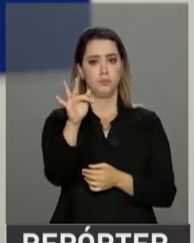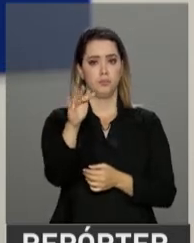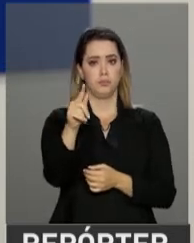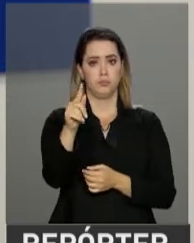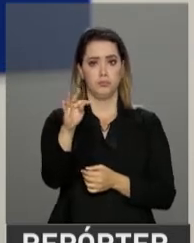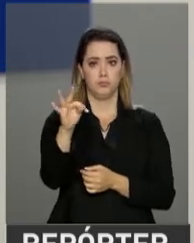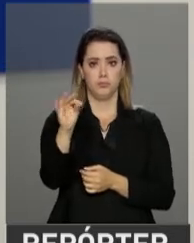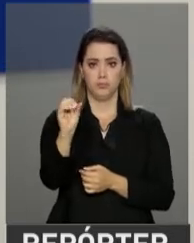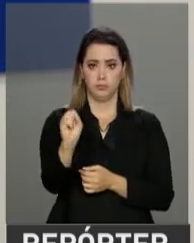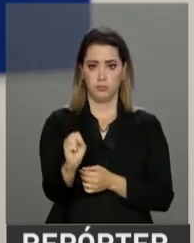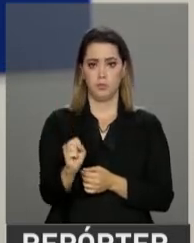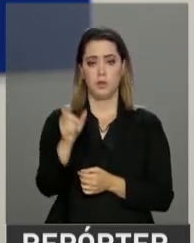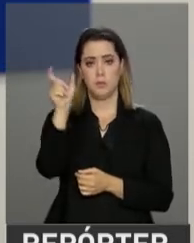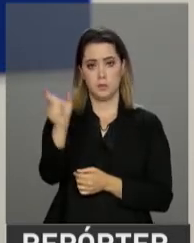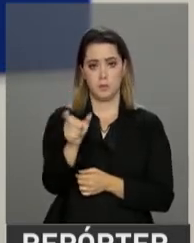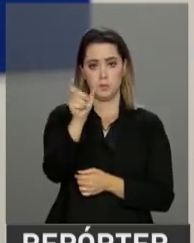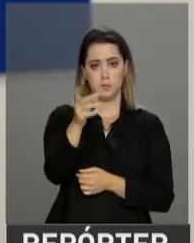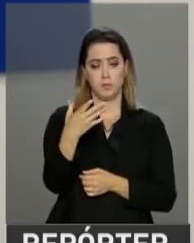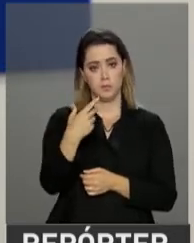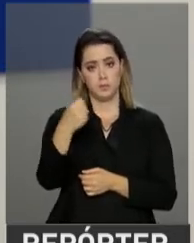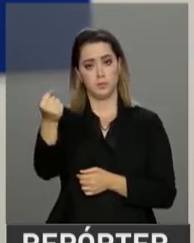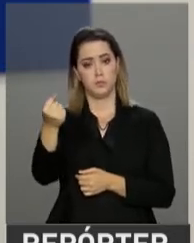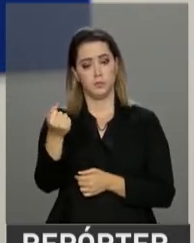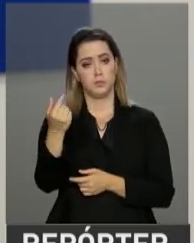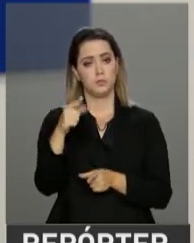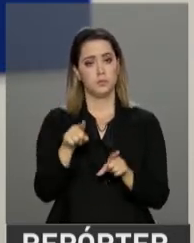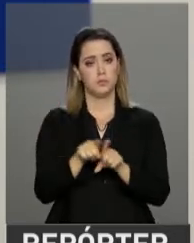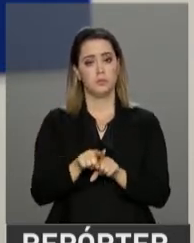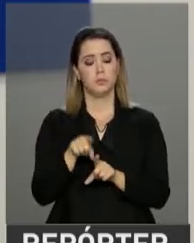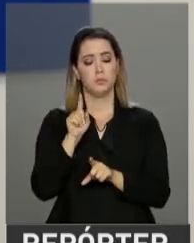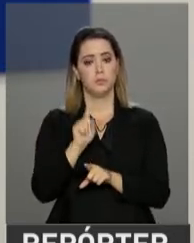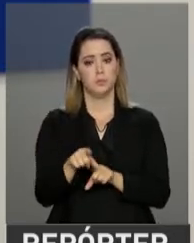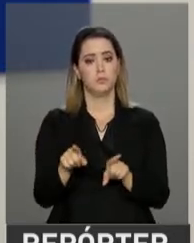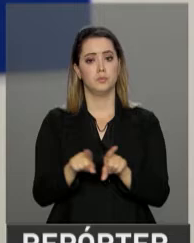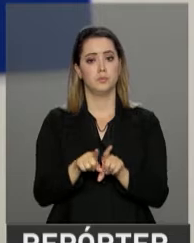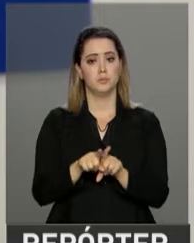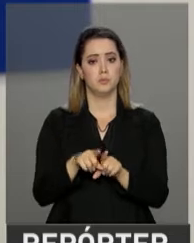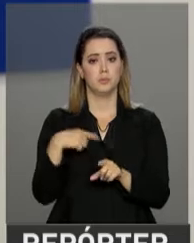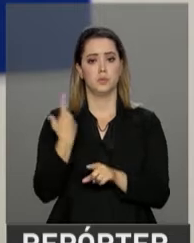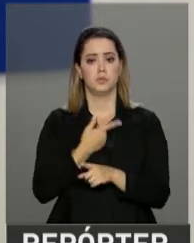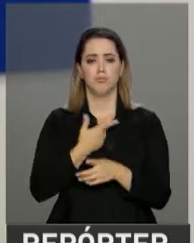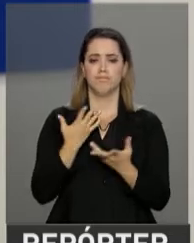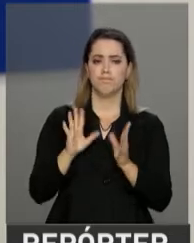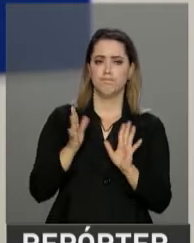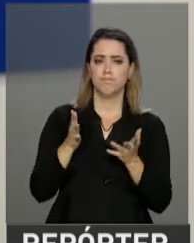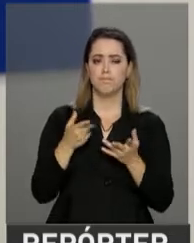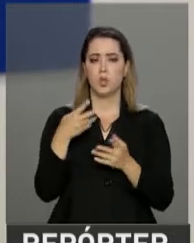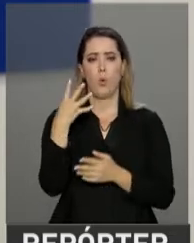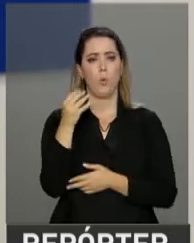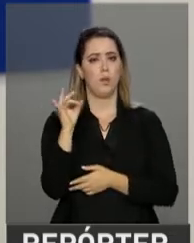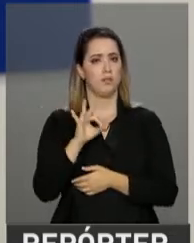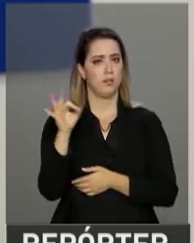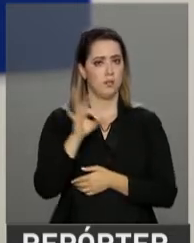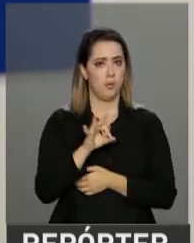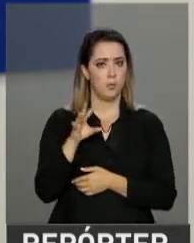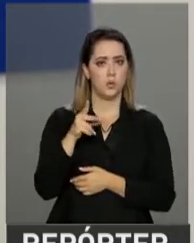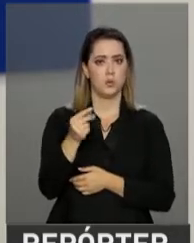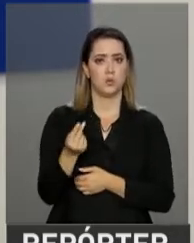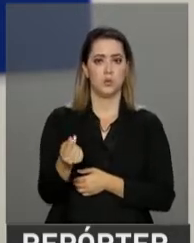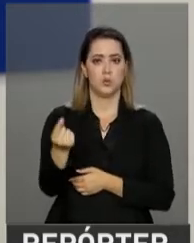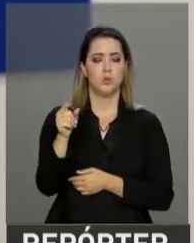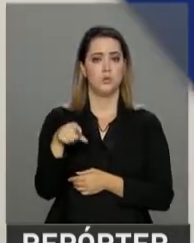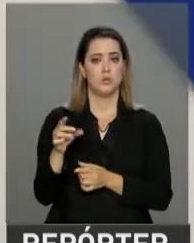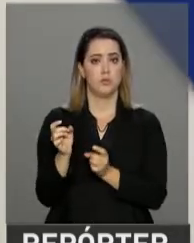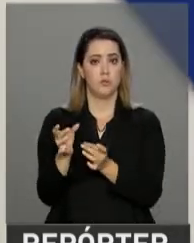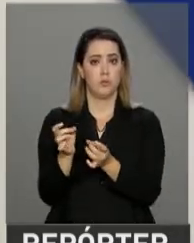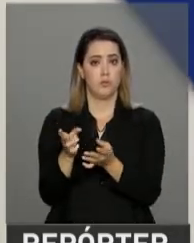os beneficiários do segurado do fgts a gente calcula que cerca de 40% desses recursos chegarão